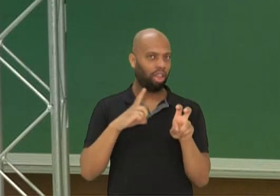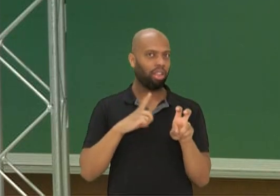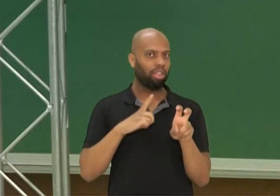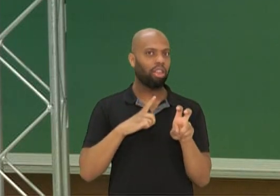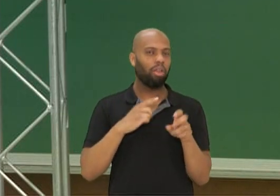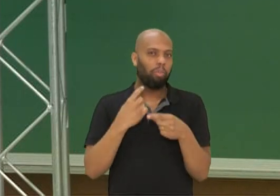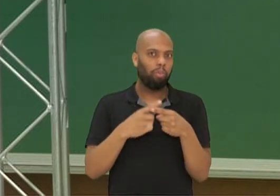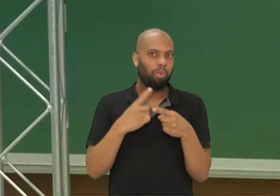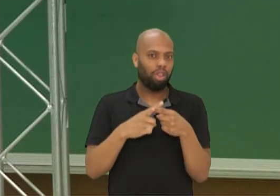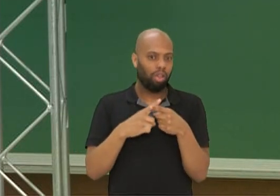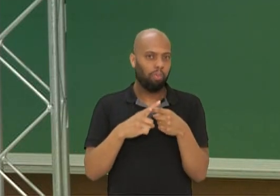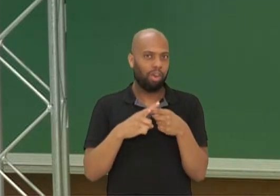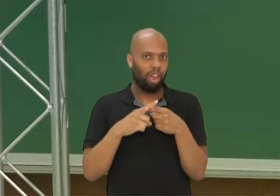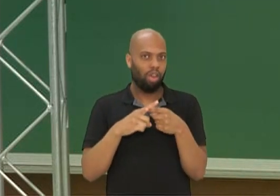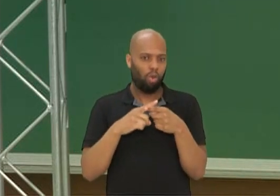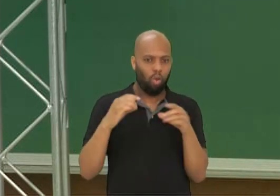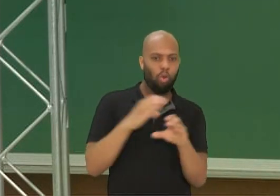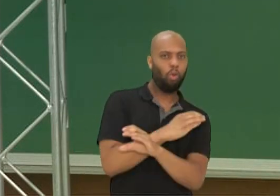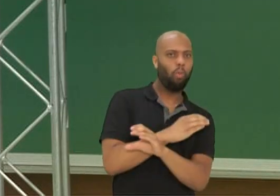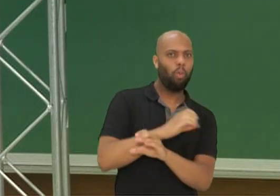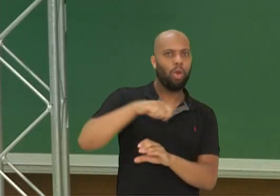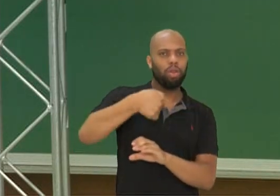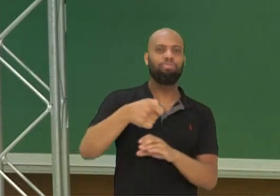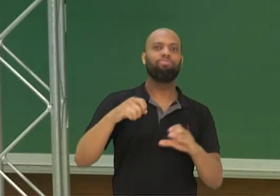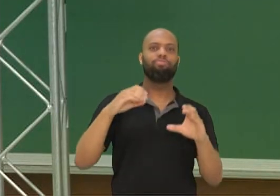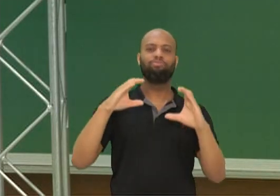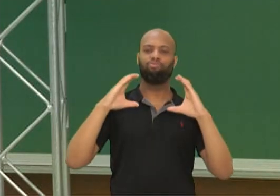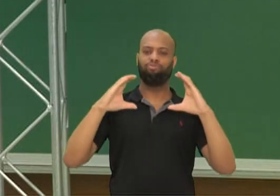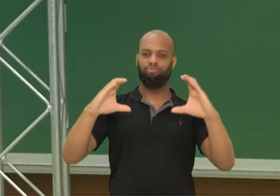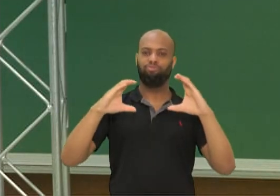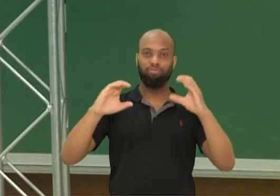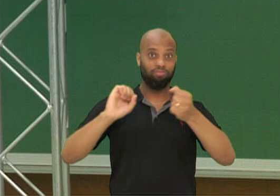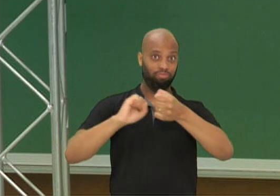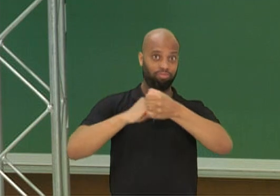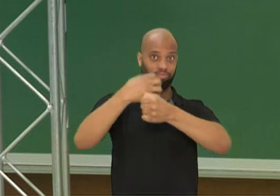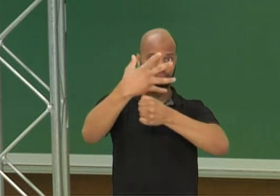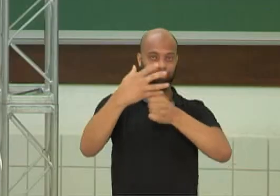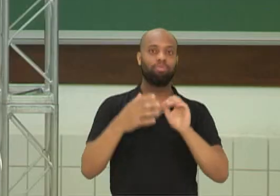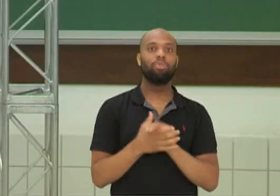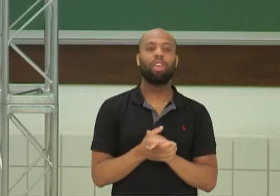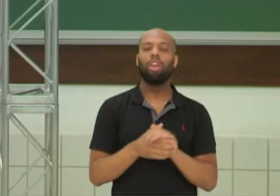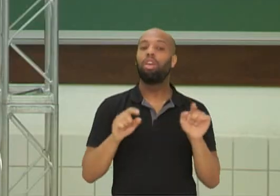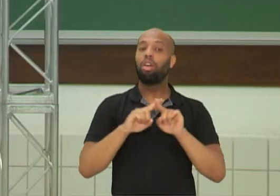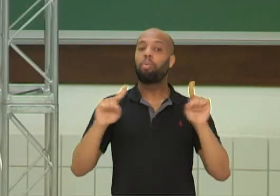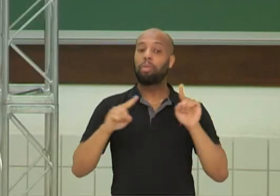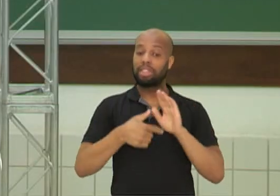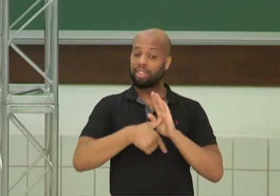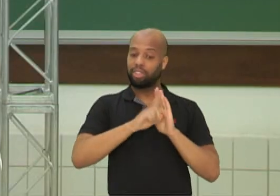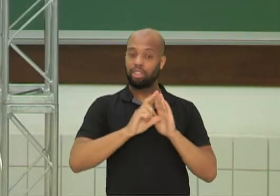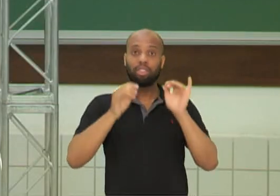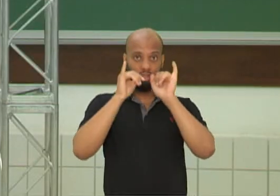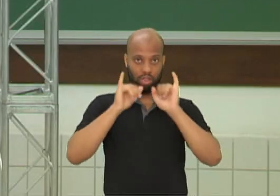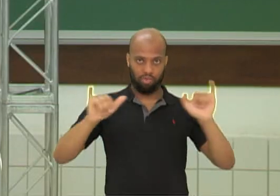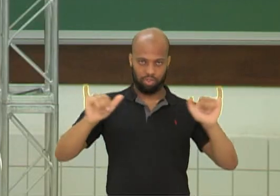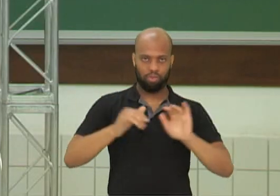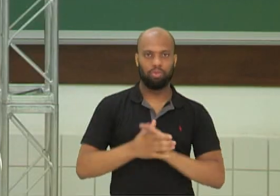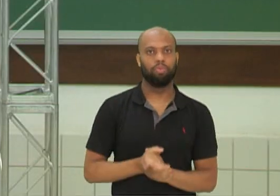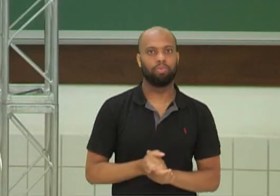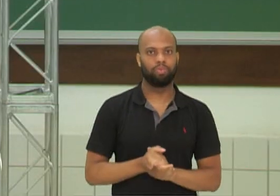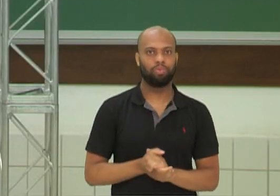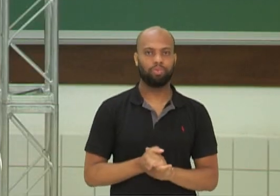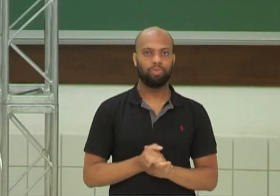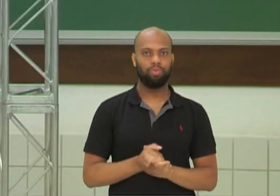pouquinho mais, entender um pouquinho mais sobre função exponencial. Mas antes, não esqueça,